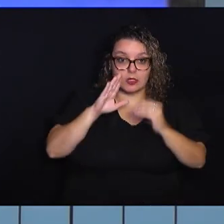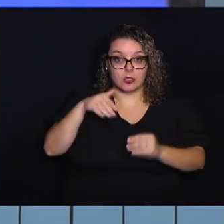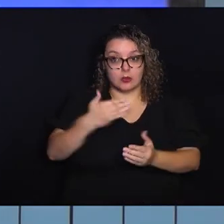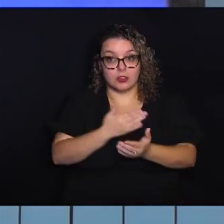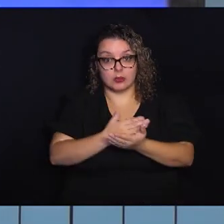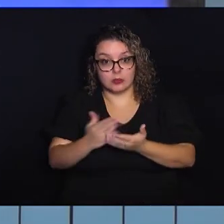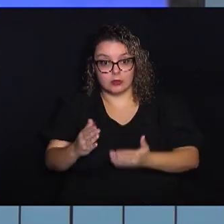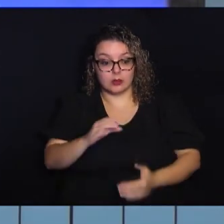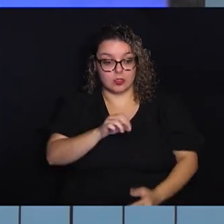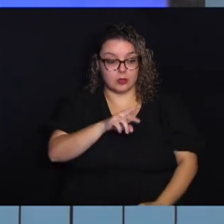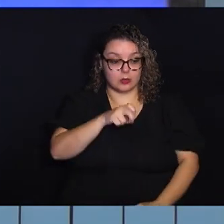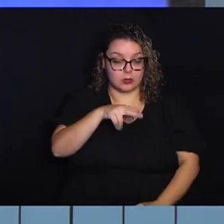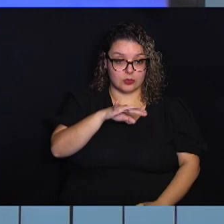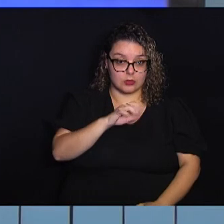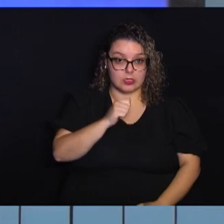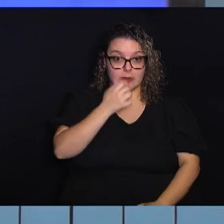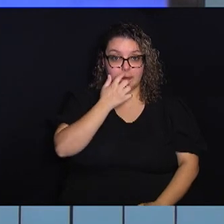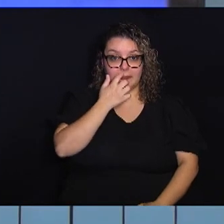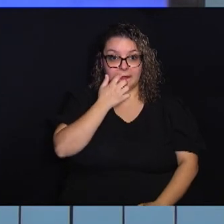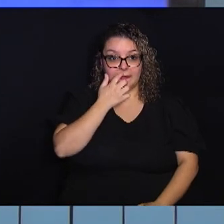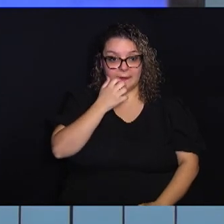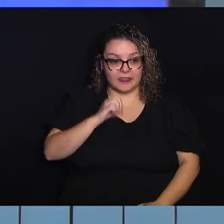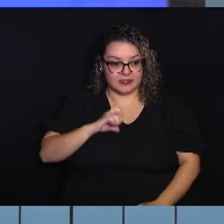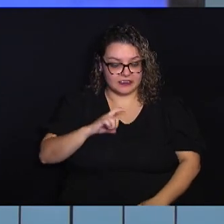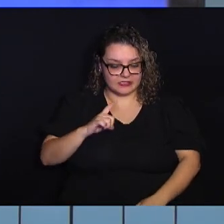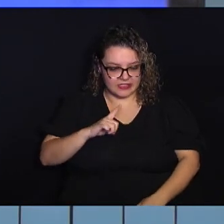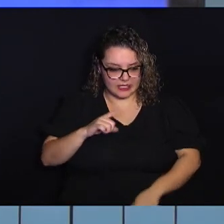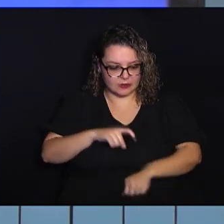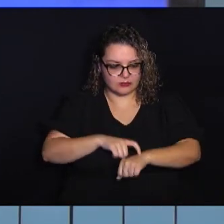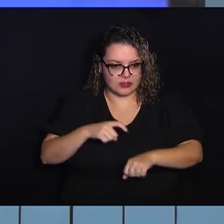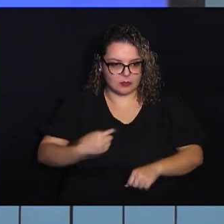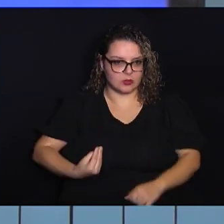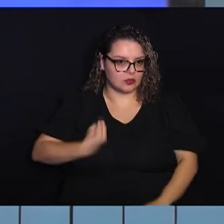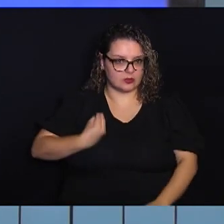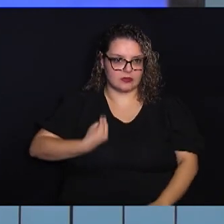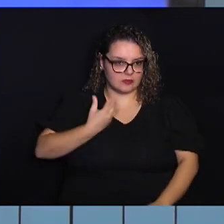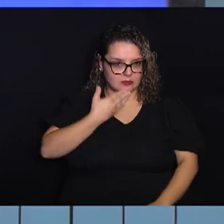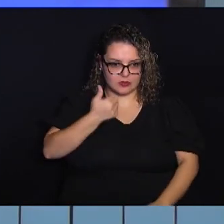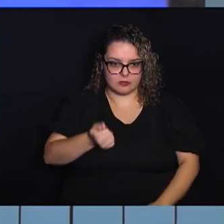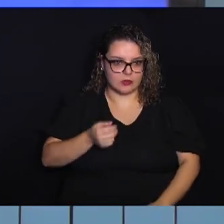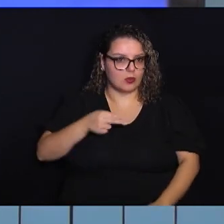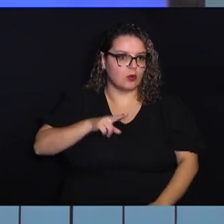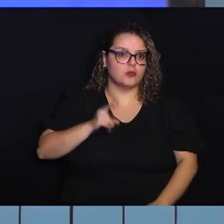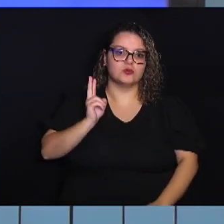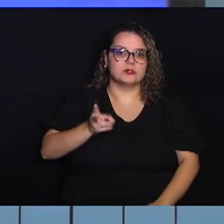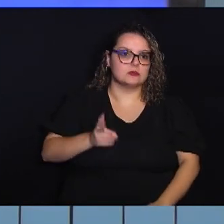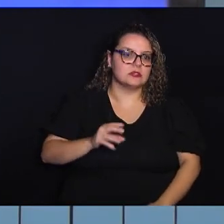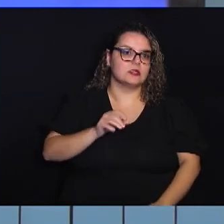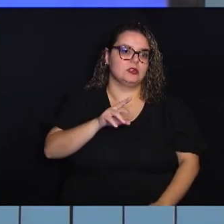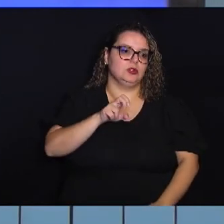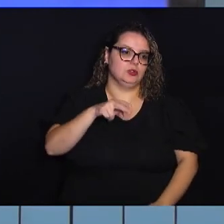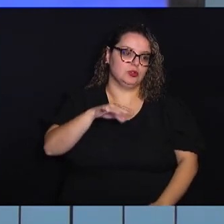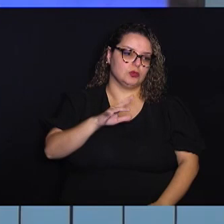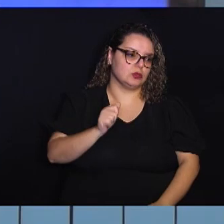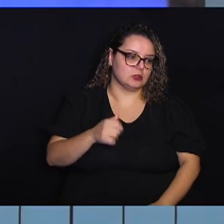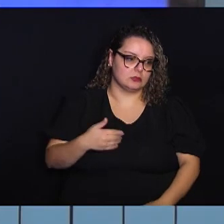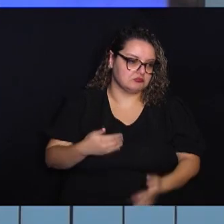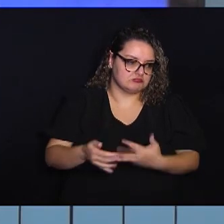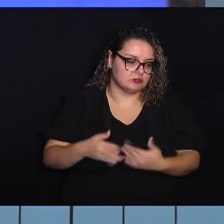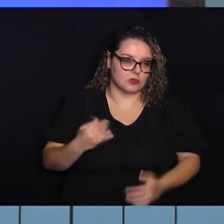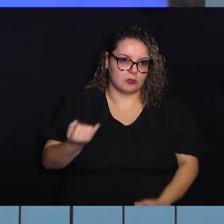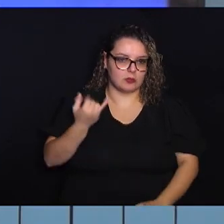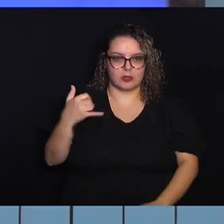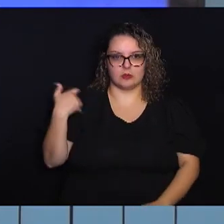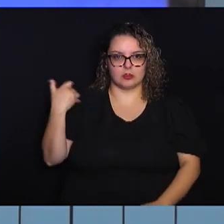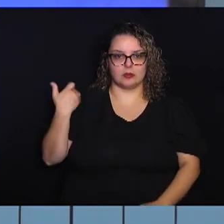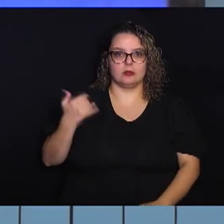a ser crônica, existe um tempo aí da vida que ela vai melhorar ou ela sempre vai ser crônica e não importa, assim, ou com a